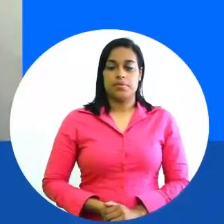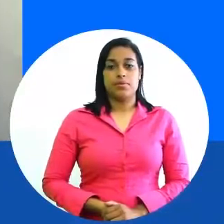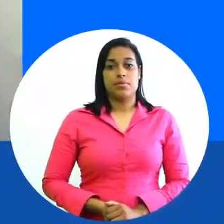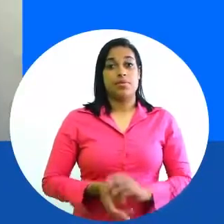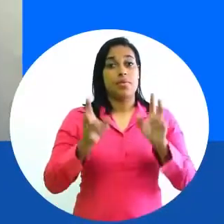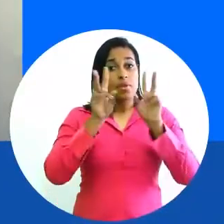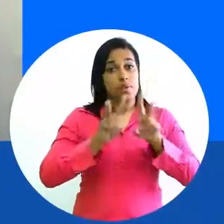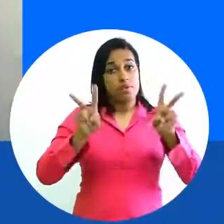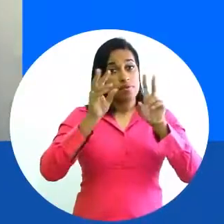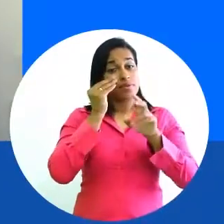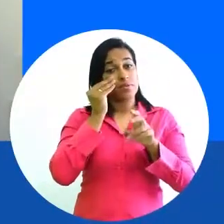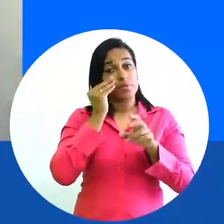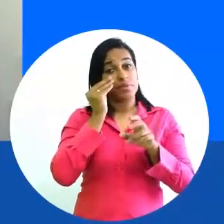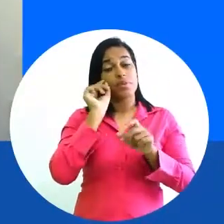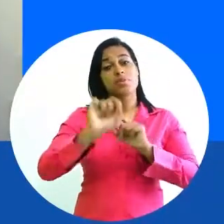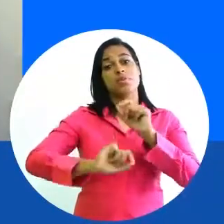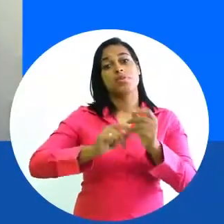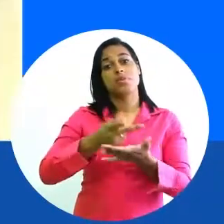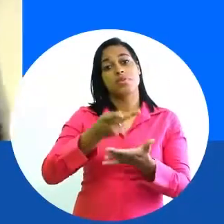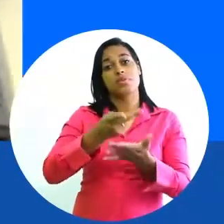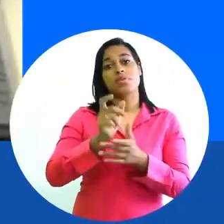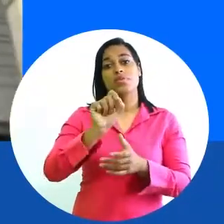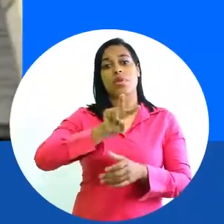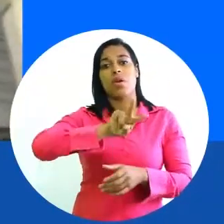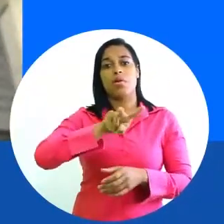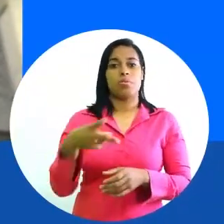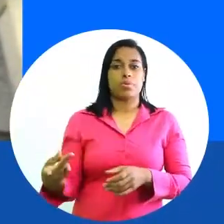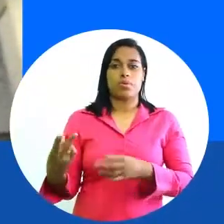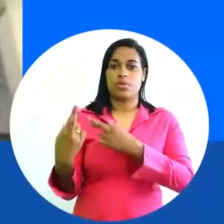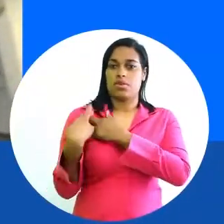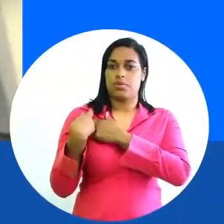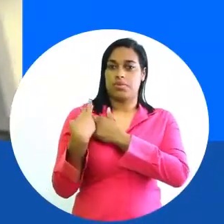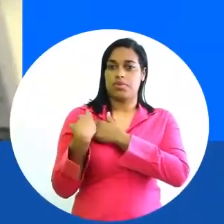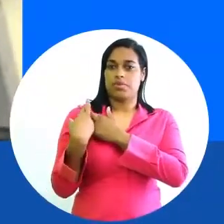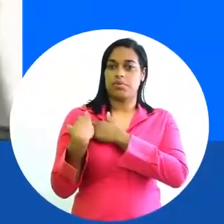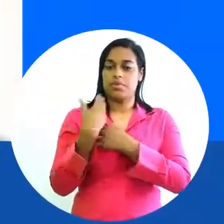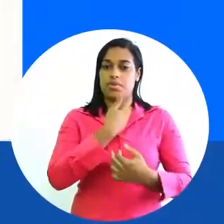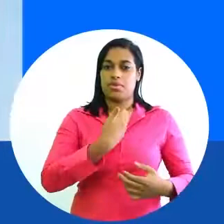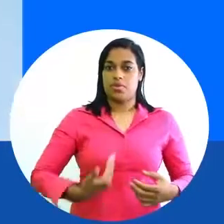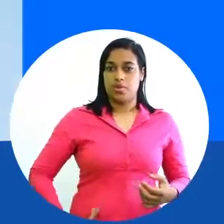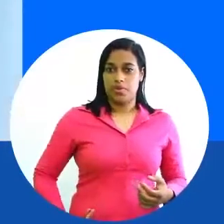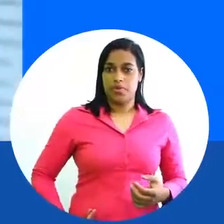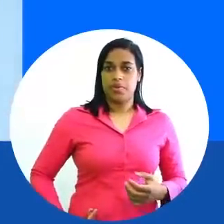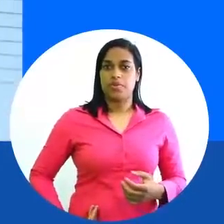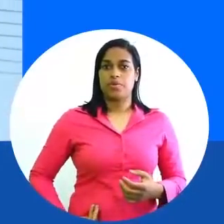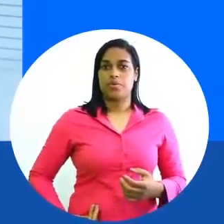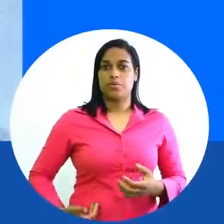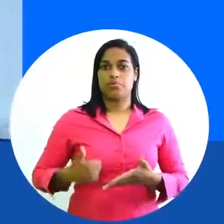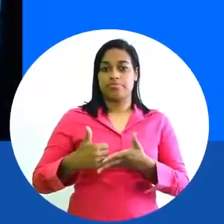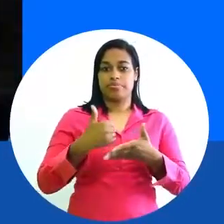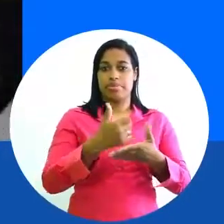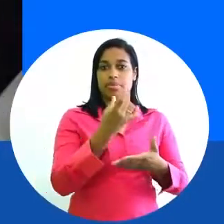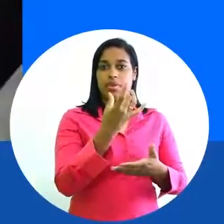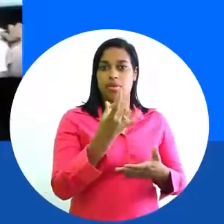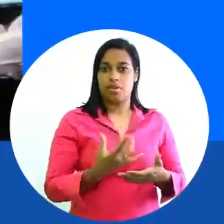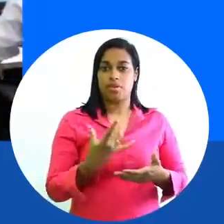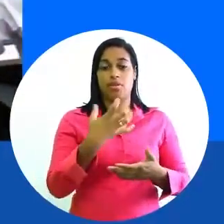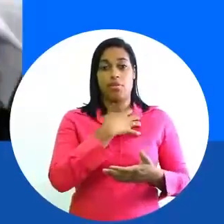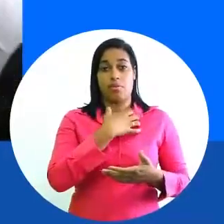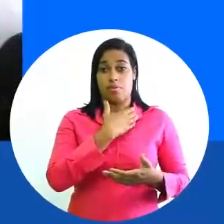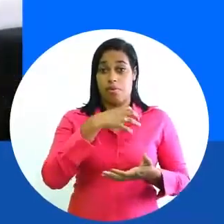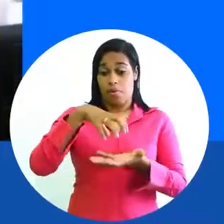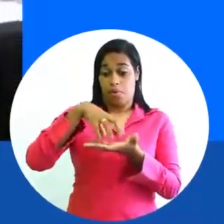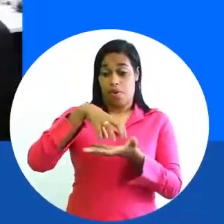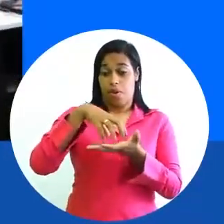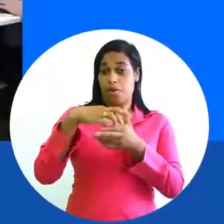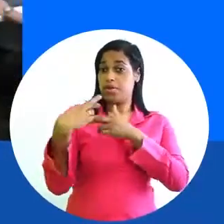Na visão do especialista, o que acontece é uma inversão de responsabilidades do governo para o contribuinte. Em vez de o órgão